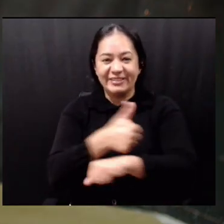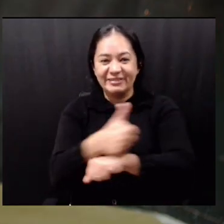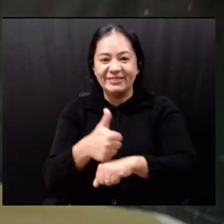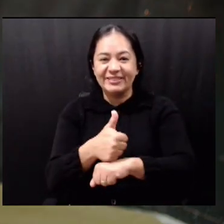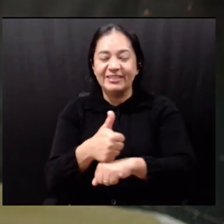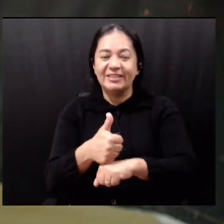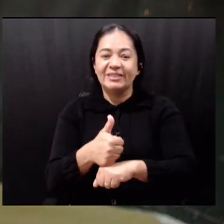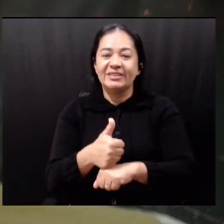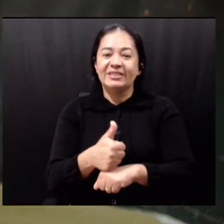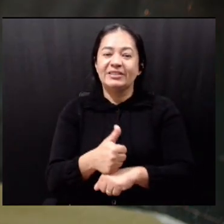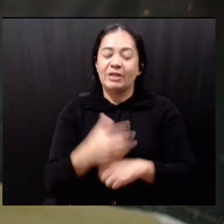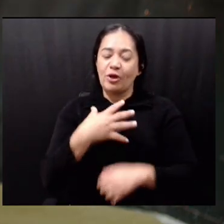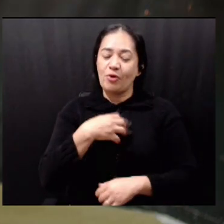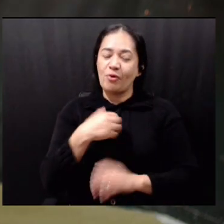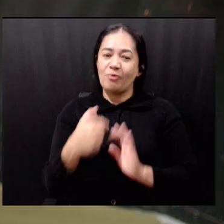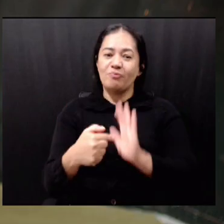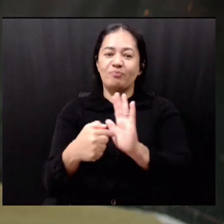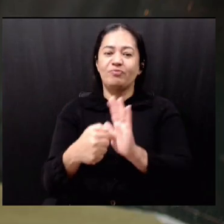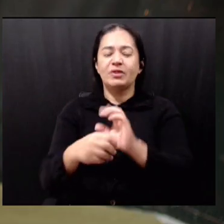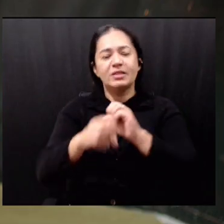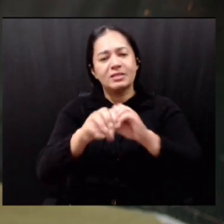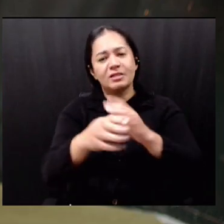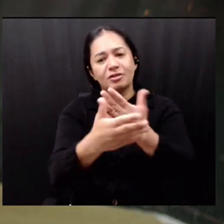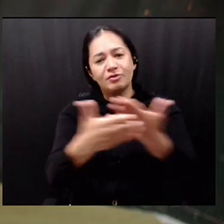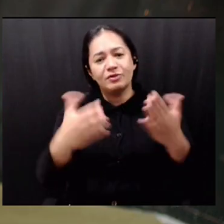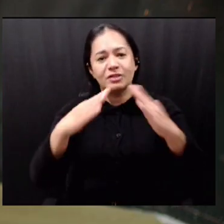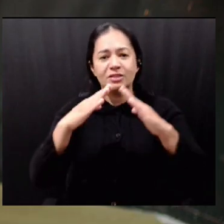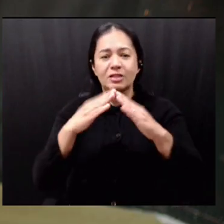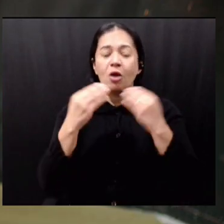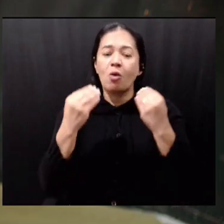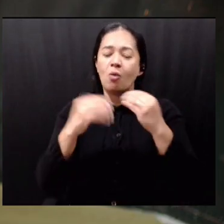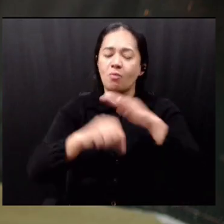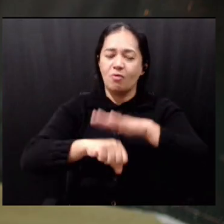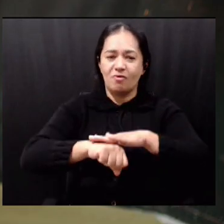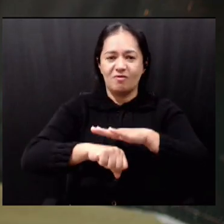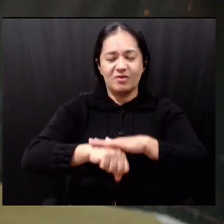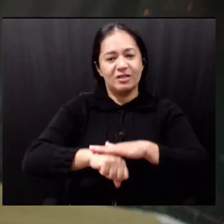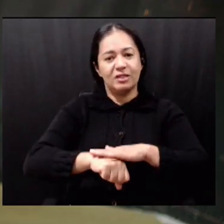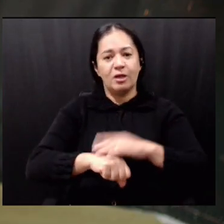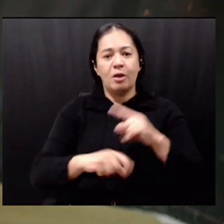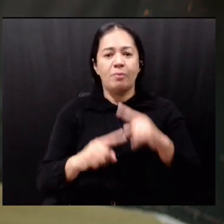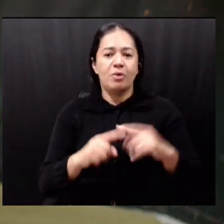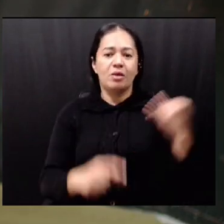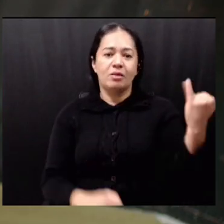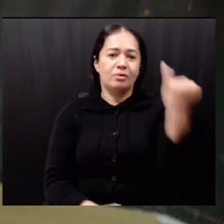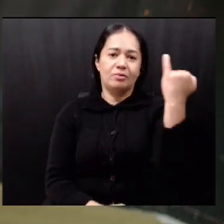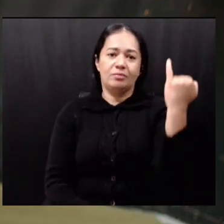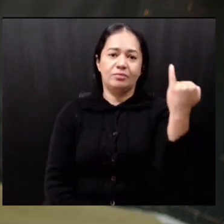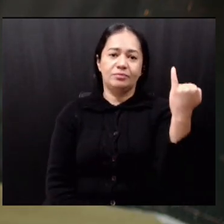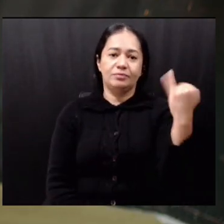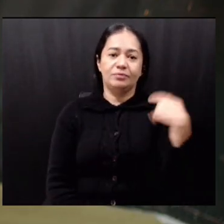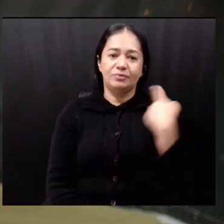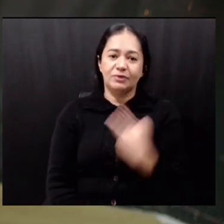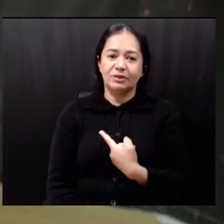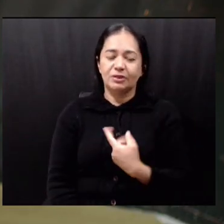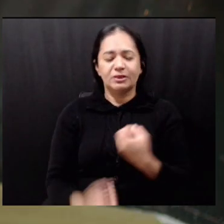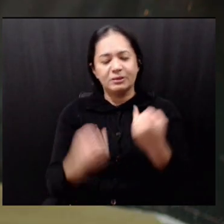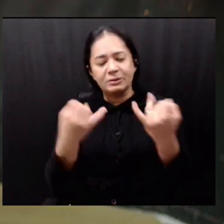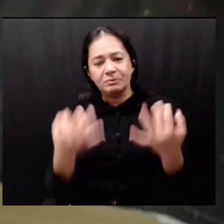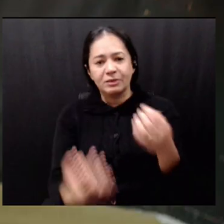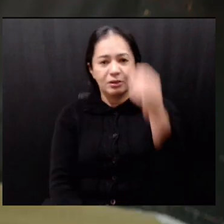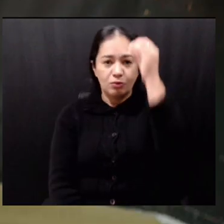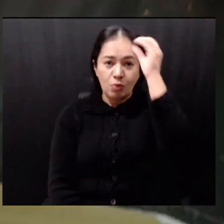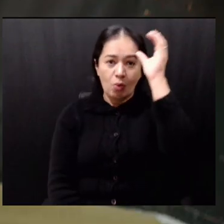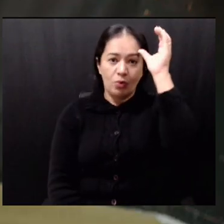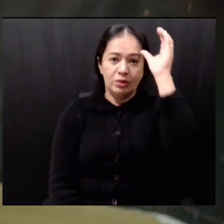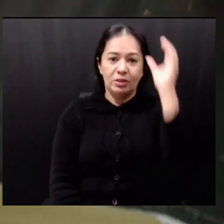comportamento, ensinando vocês aí de casa a como fazer, né? Porque é tão importante a gente repassar o conhecimento e eu acho que é isso que a gente faz